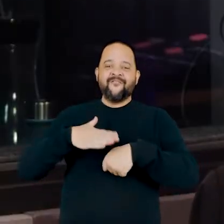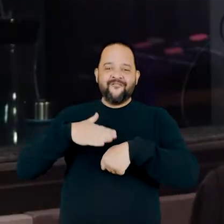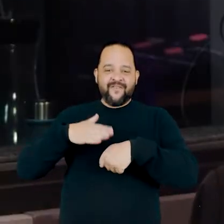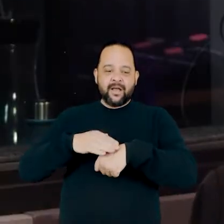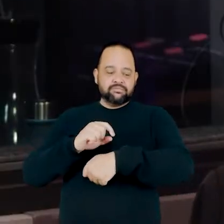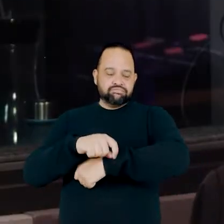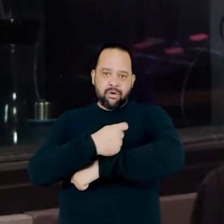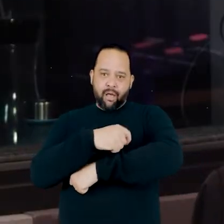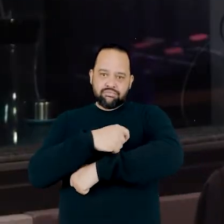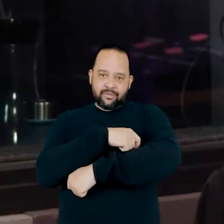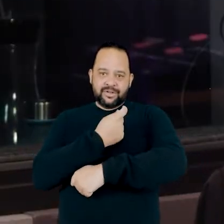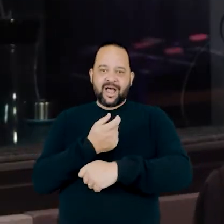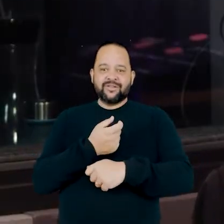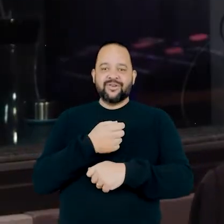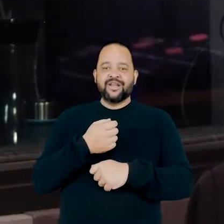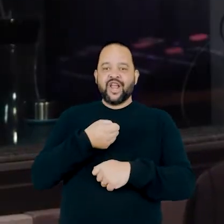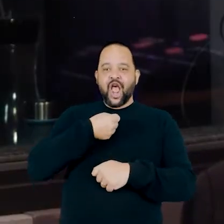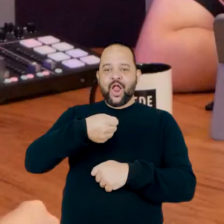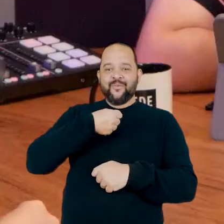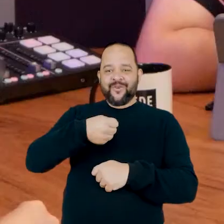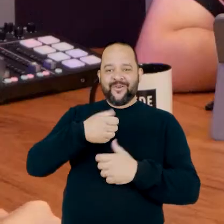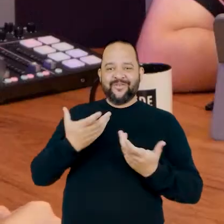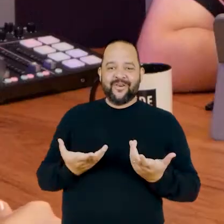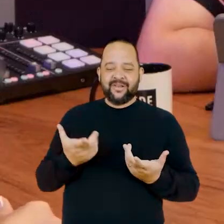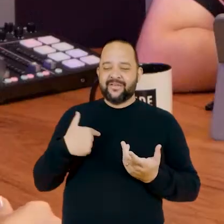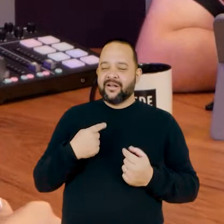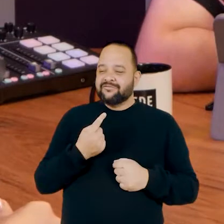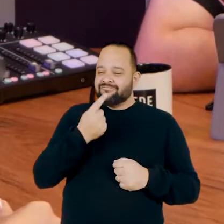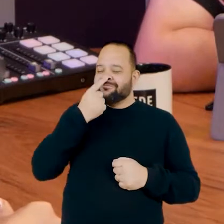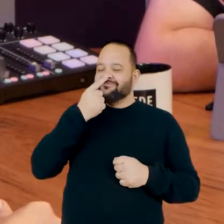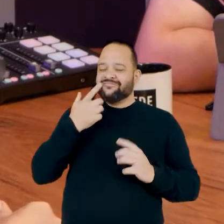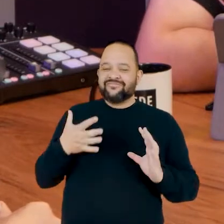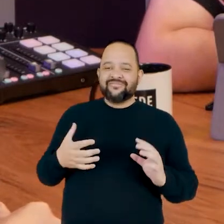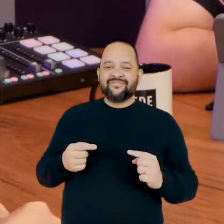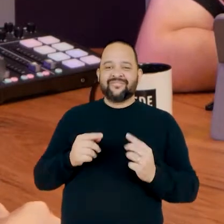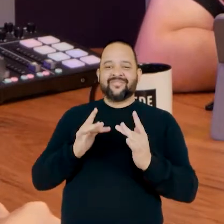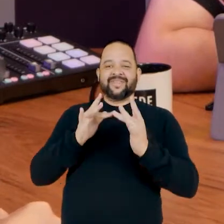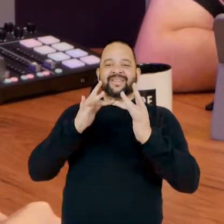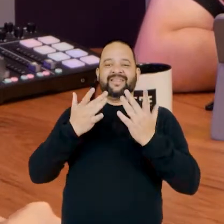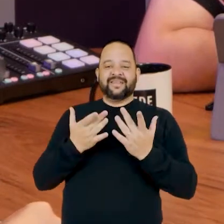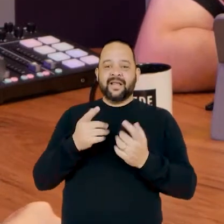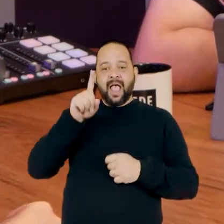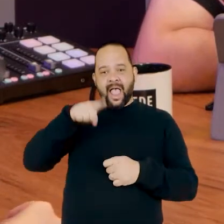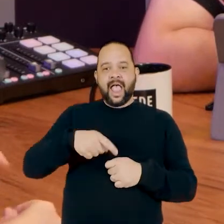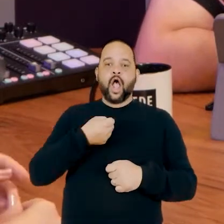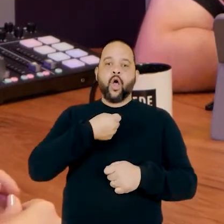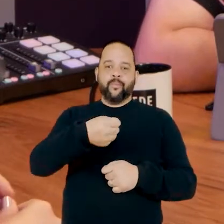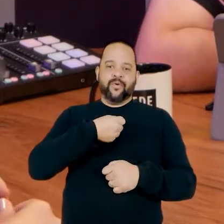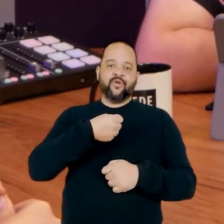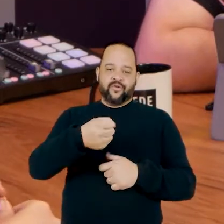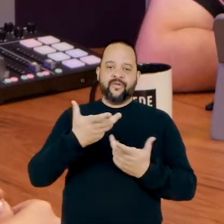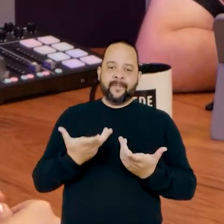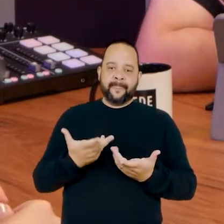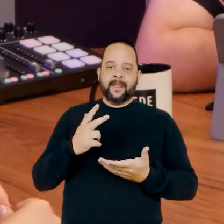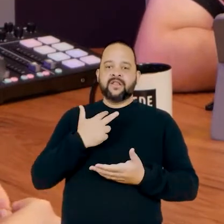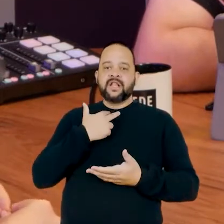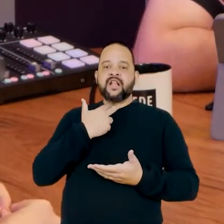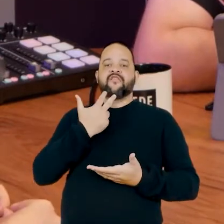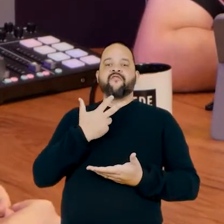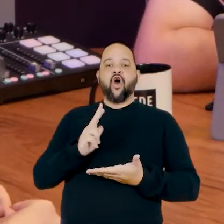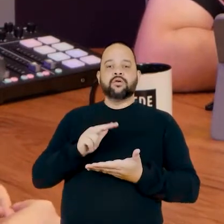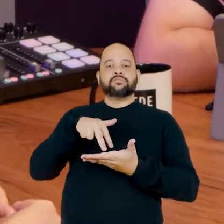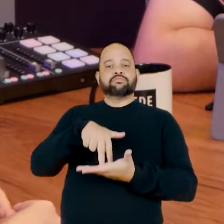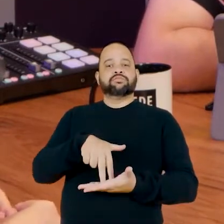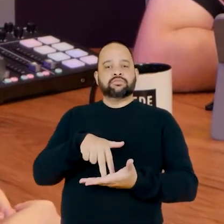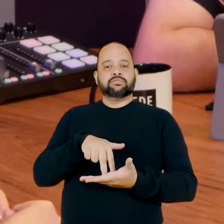Muita gente. Cria esse vínculo, né? Porque, querendo ou não, é o microfone que tá dando voz,